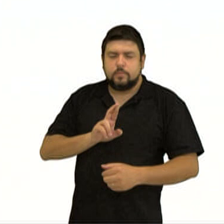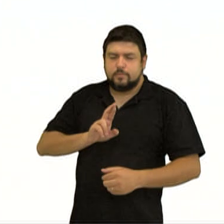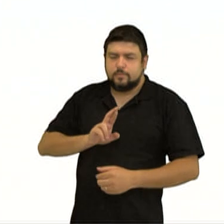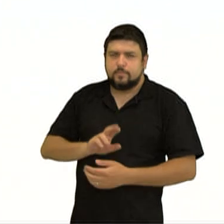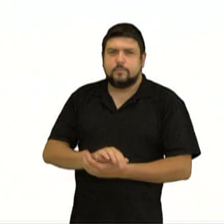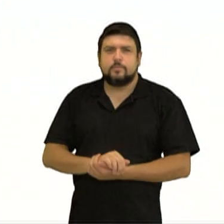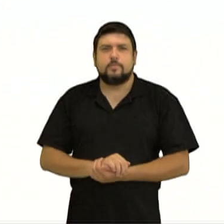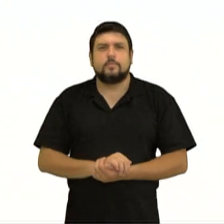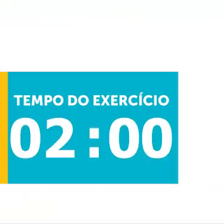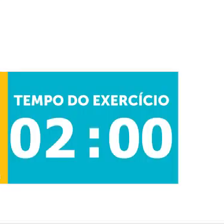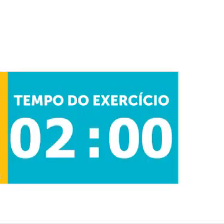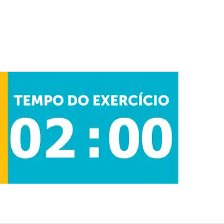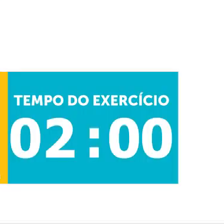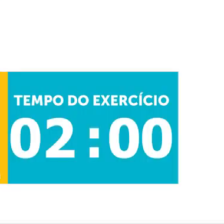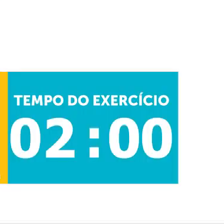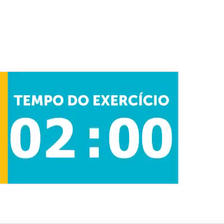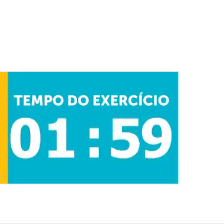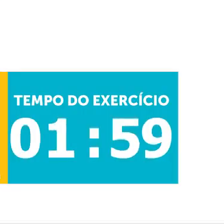volto. Vamos lá.